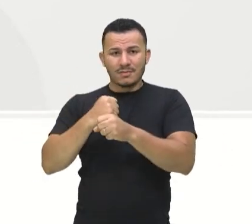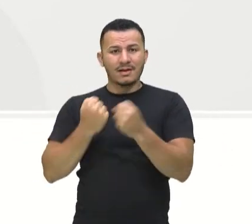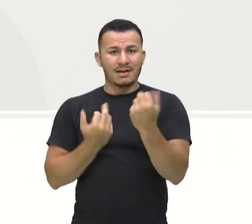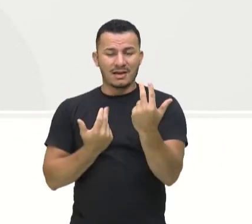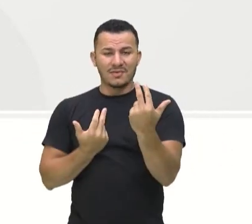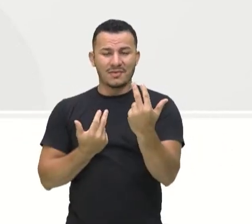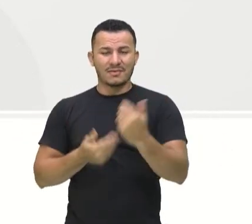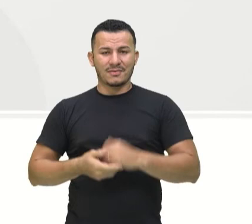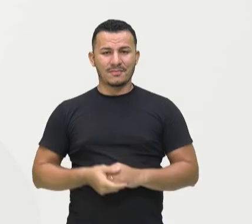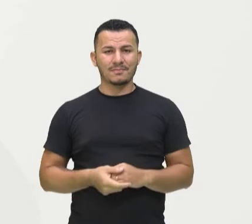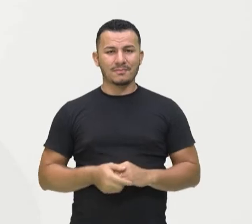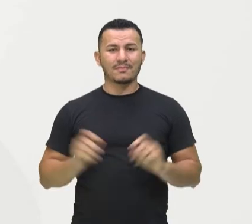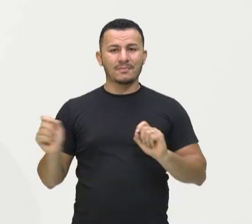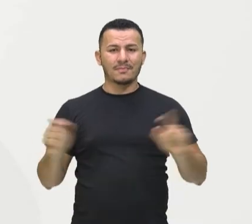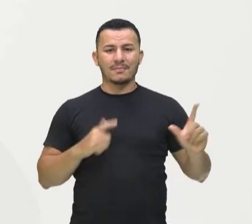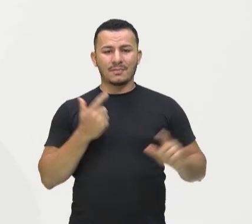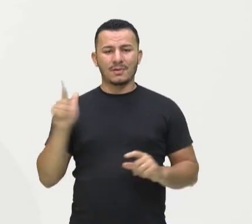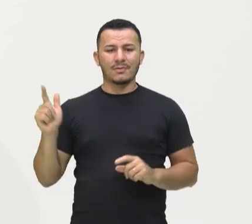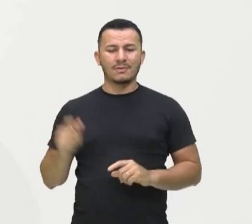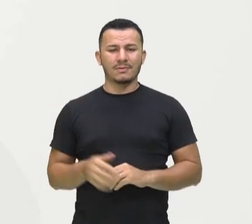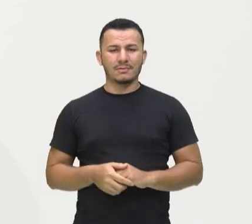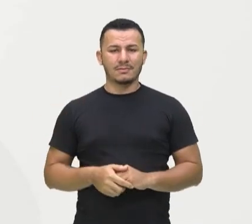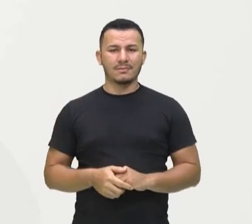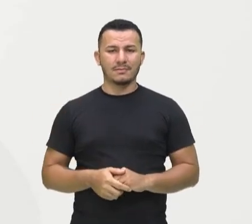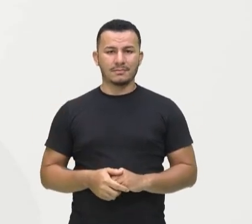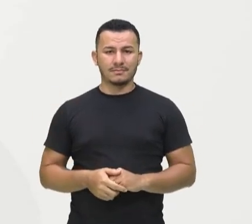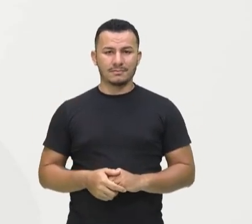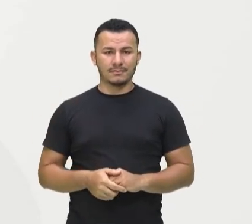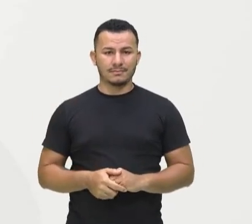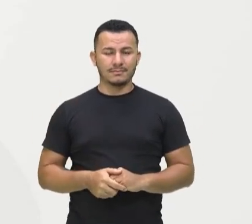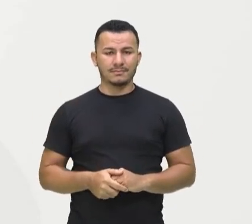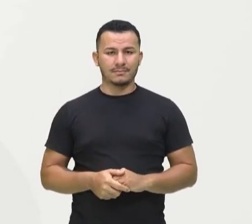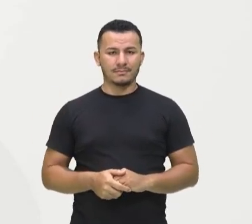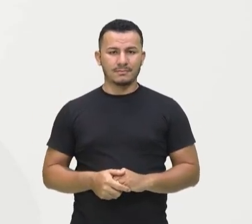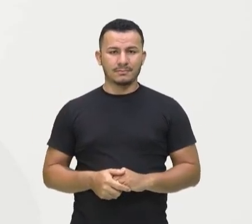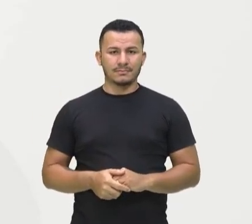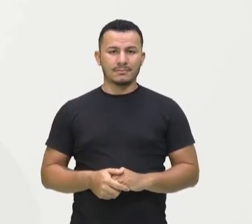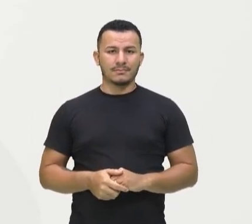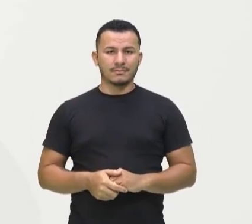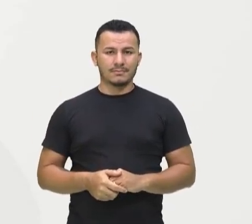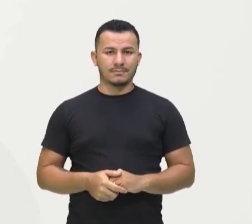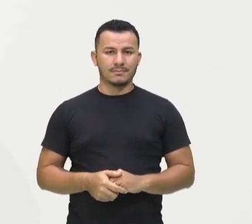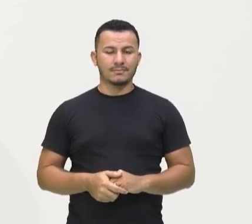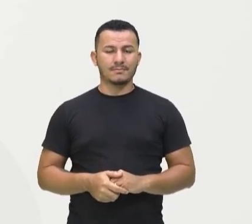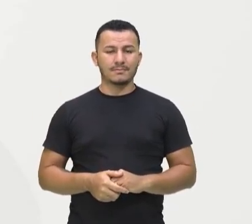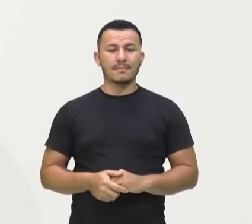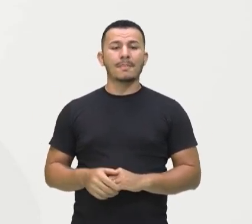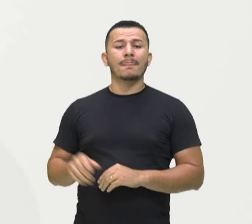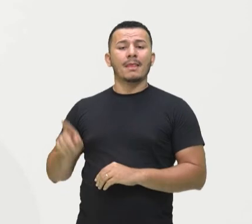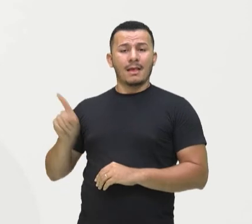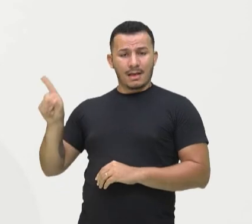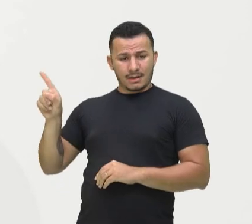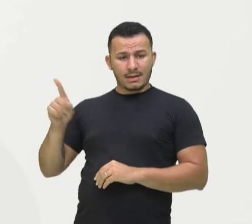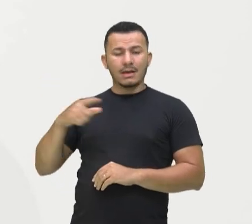beleza? Vamos ver outra questão? Temos mais um exemplo aqui para você. Agora, olha só. Um polígono